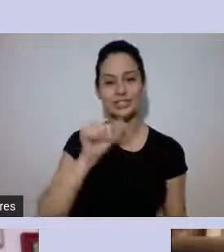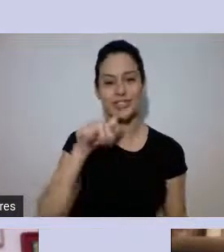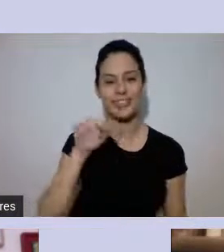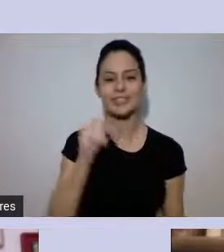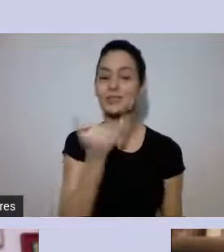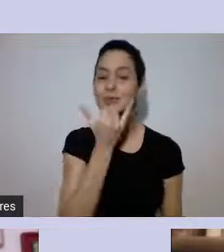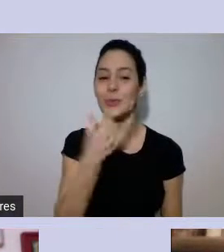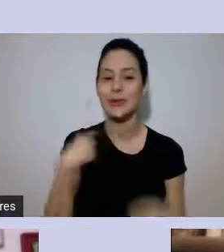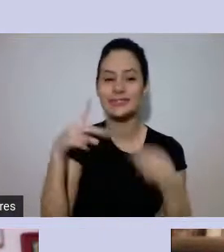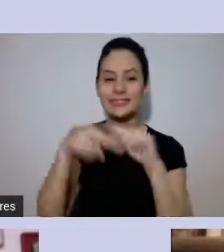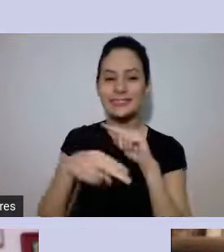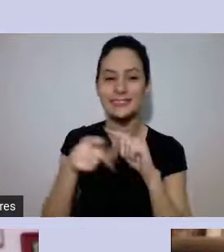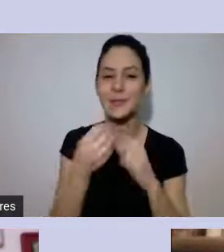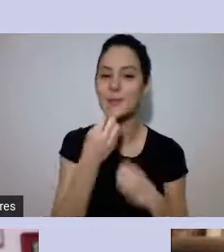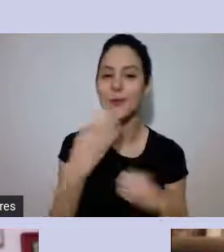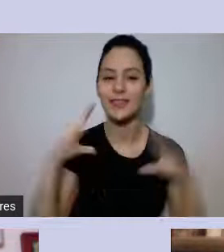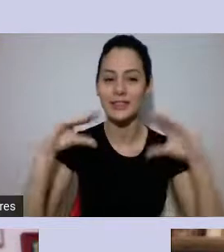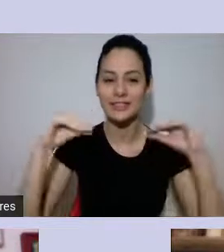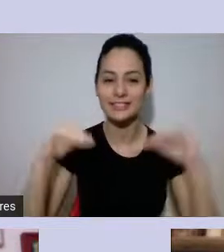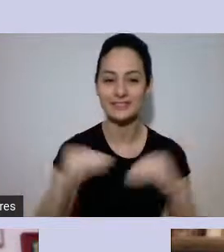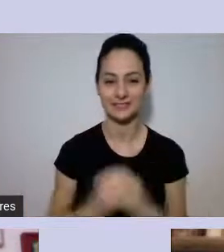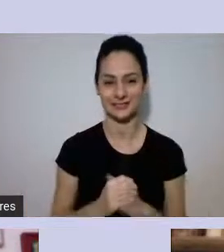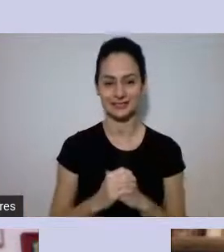Boa noite, Jaque.